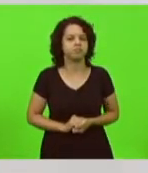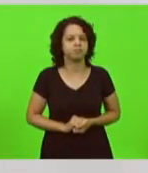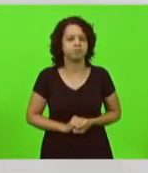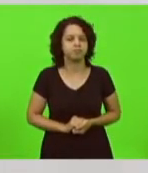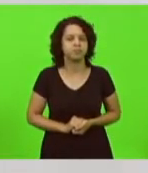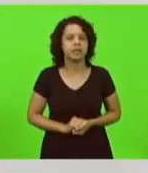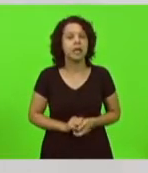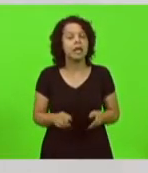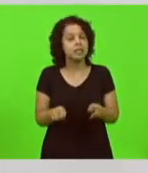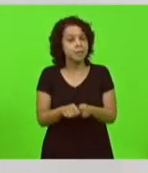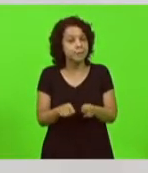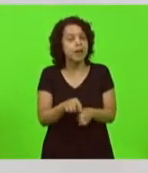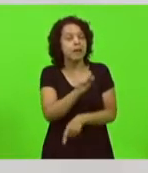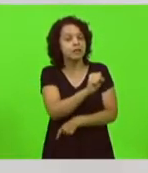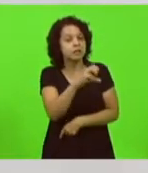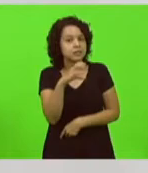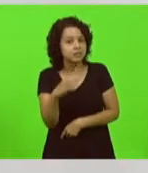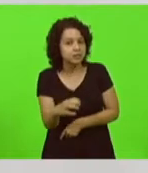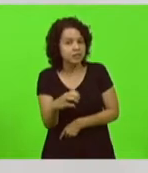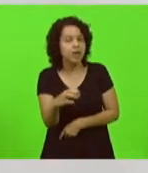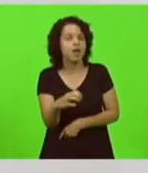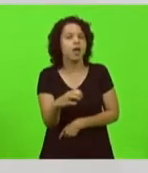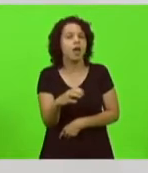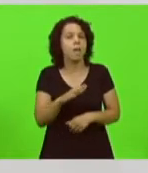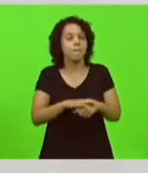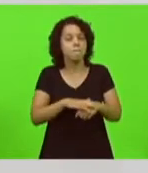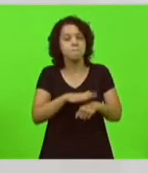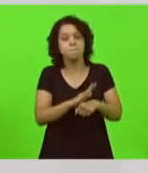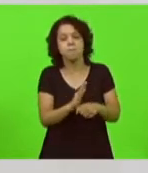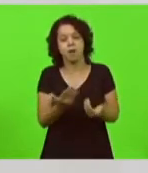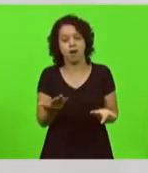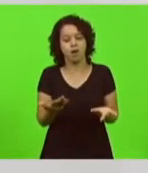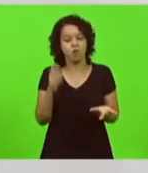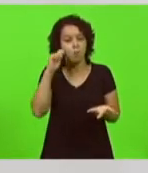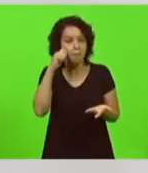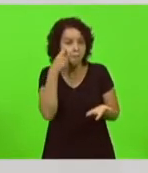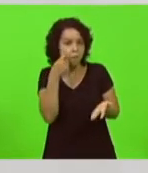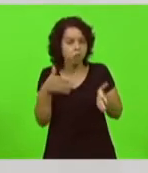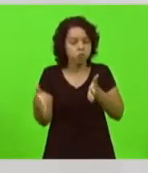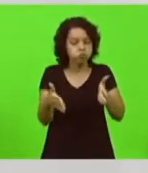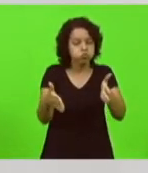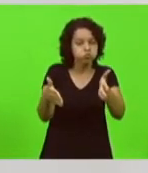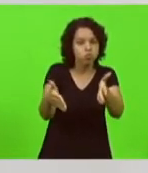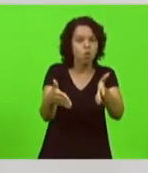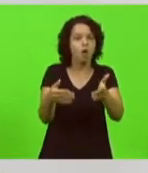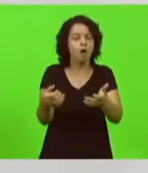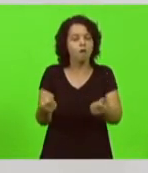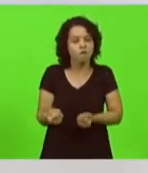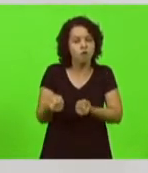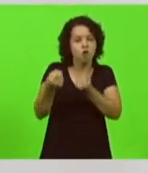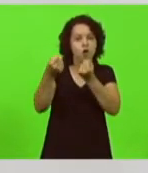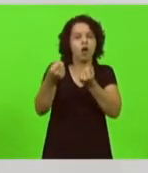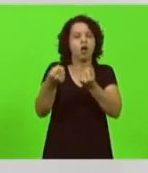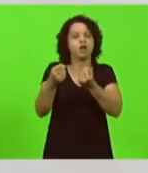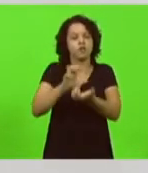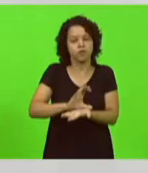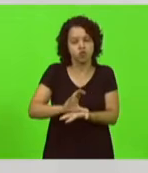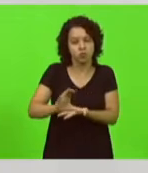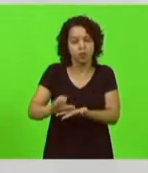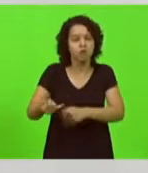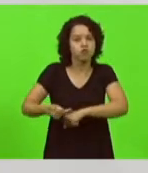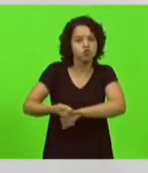por sua vez, fortalece nossas ações de investimentos em infraestrutura por meio da parceria, marca do nosso